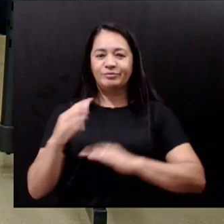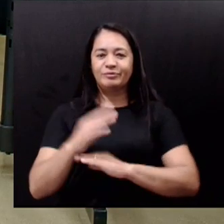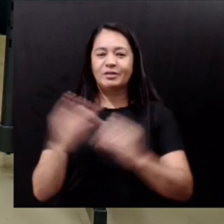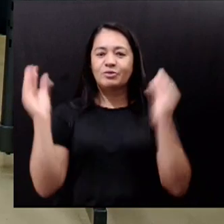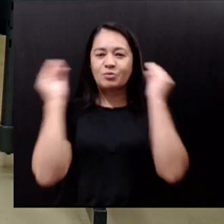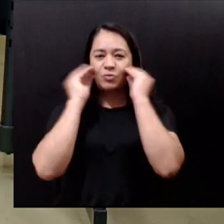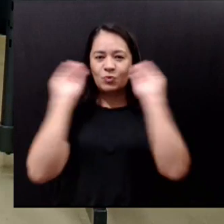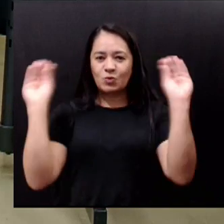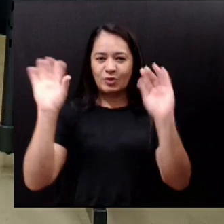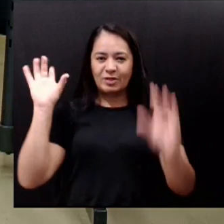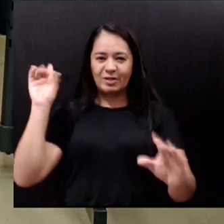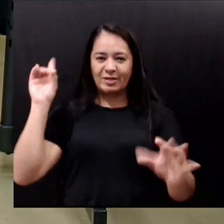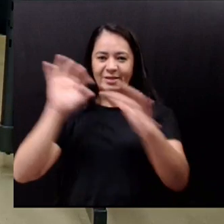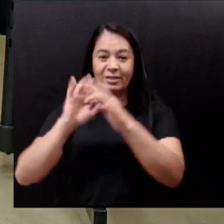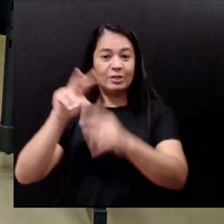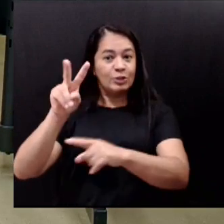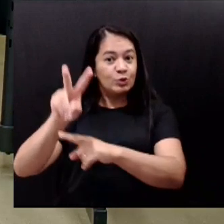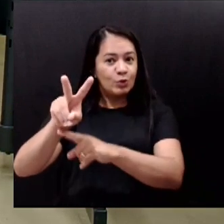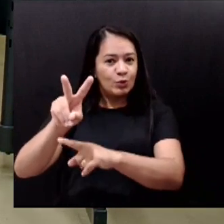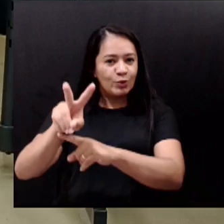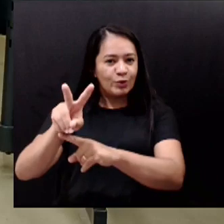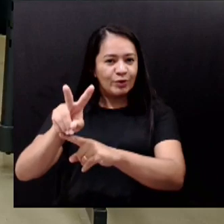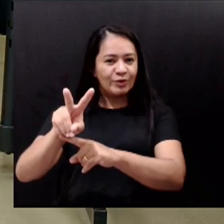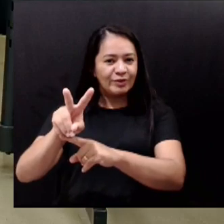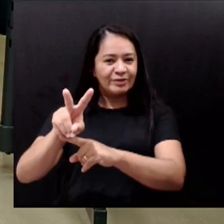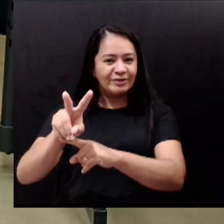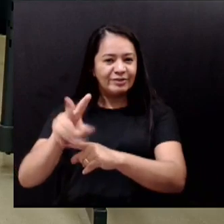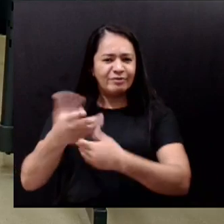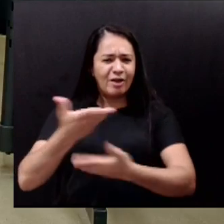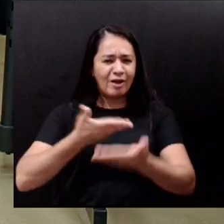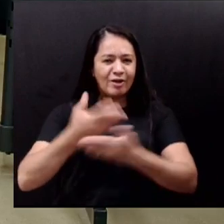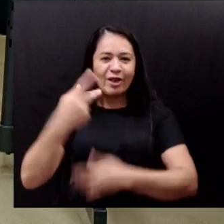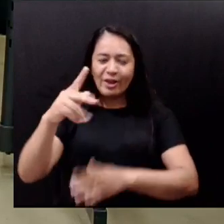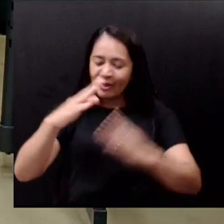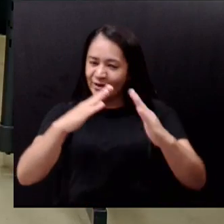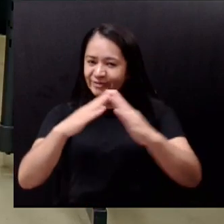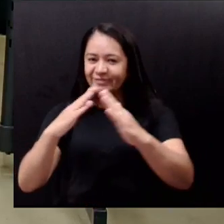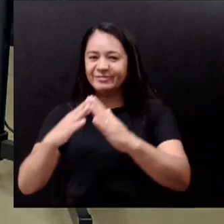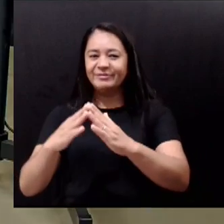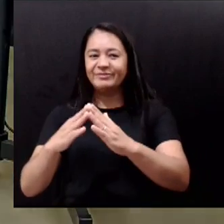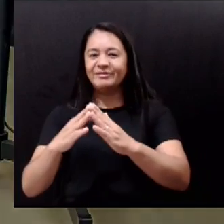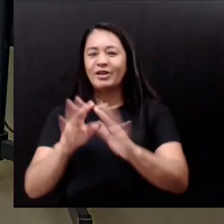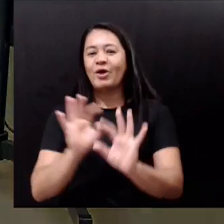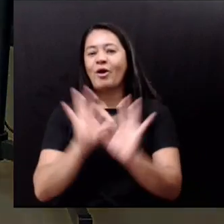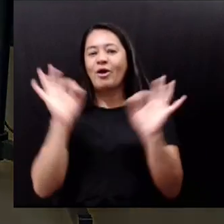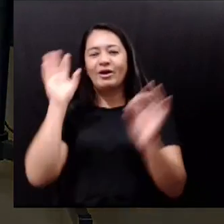se cuida, vai lá, faz uma interação com o seu vizinho e tenha um ótimo dia!